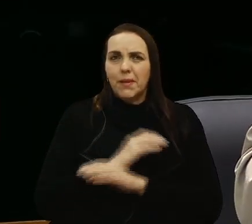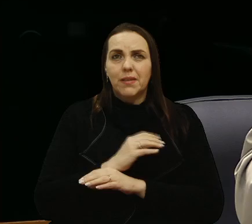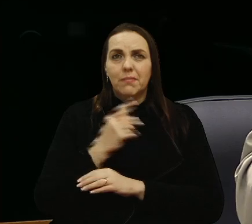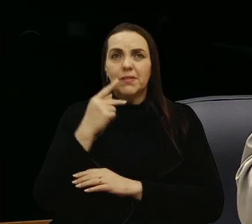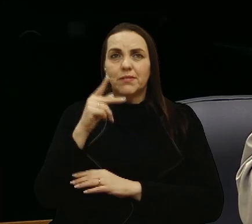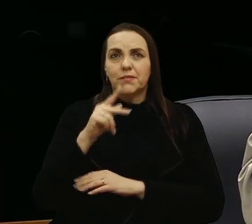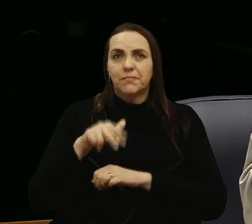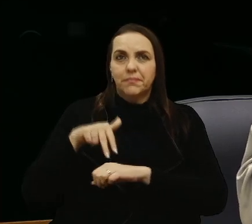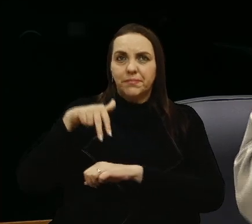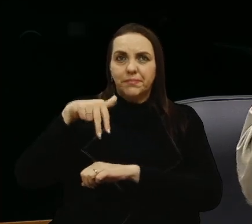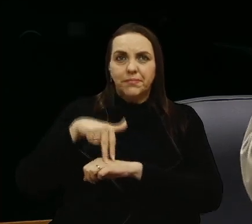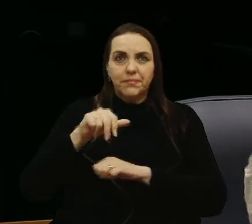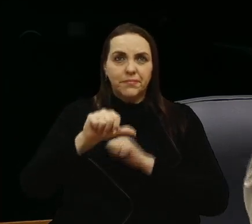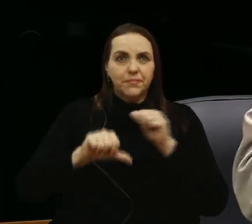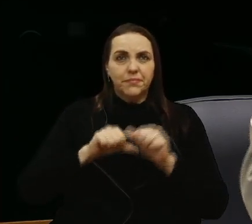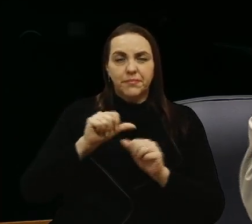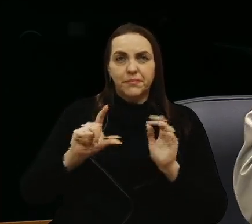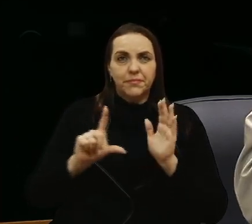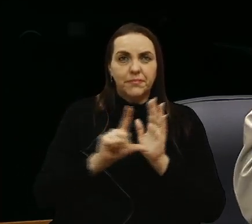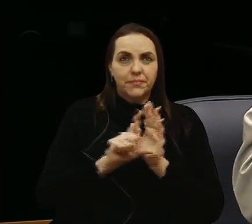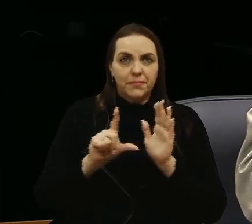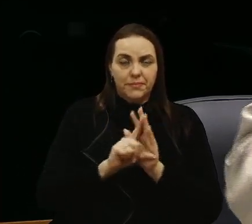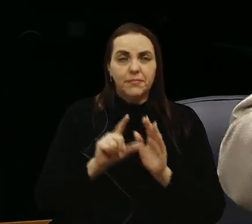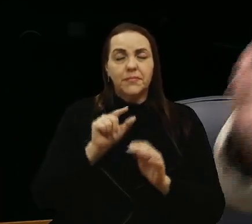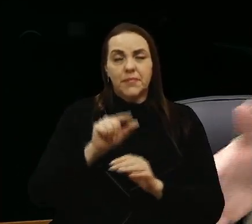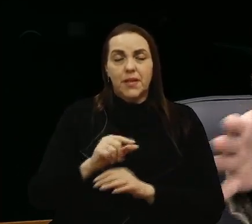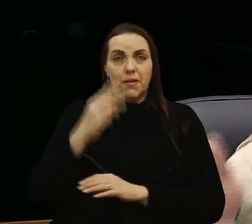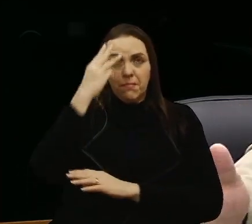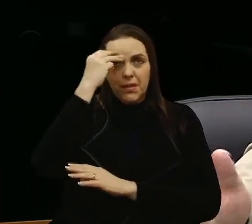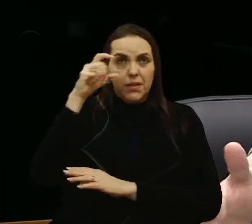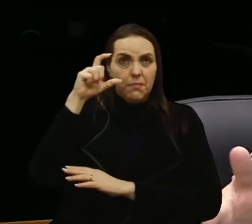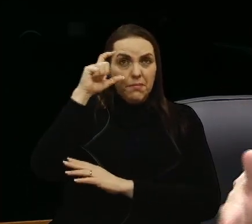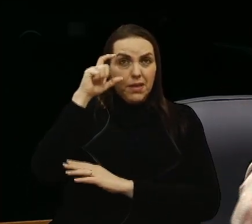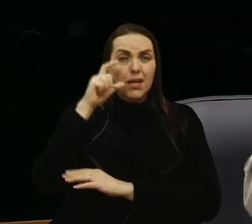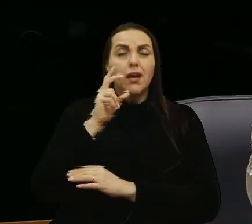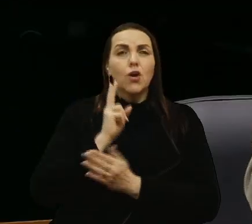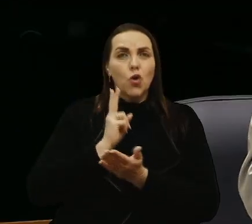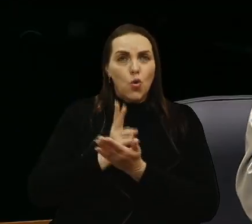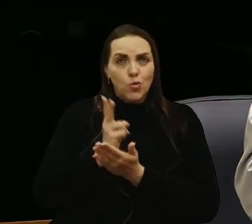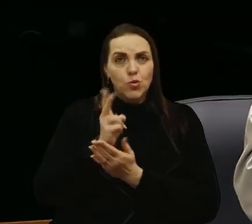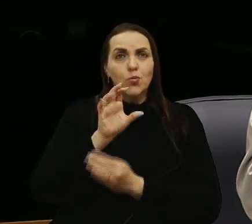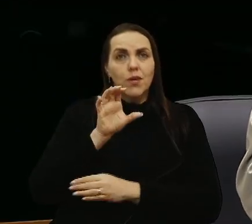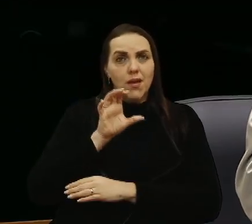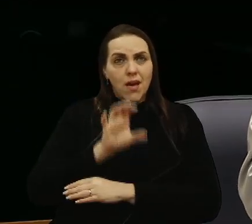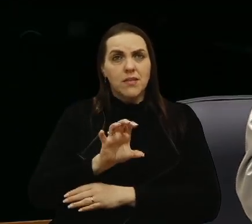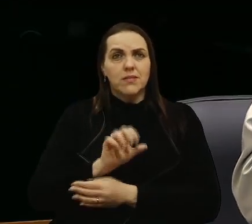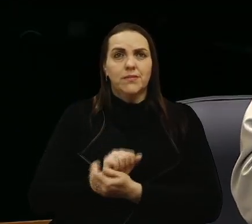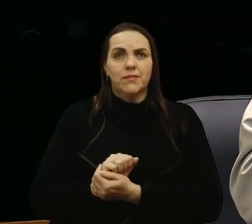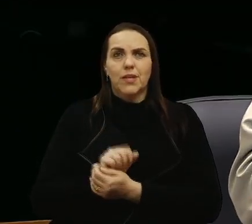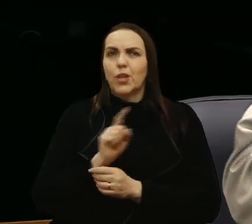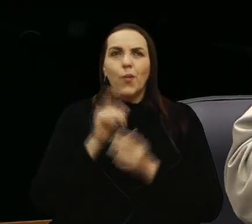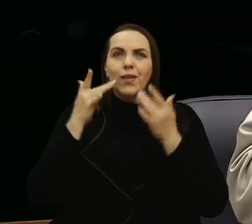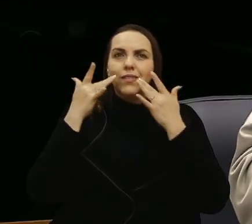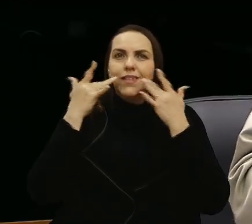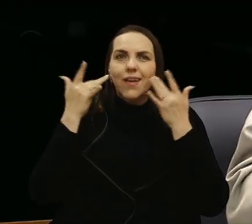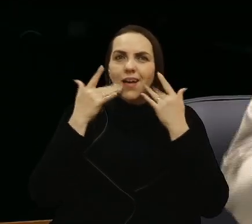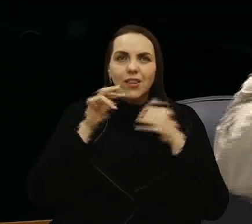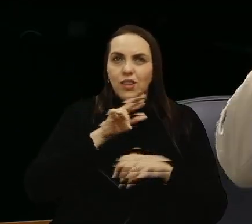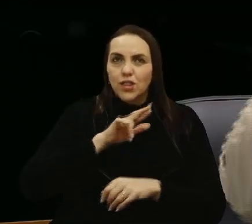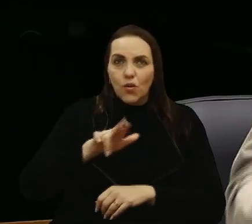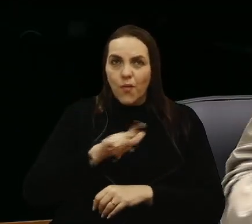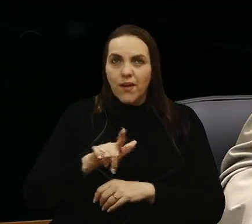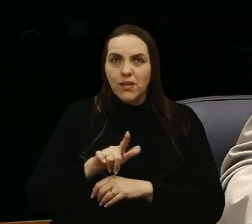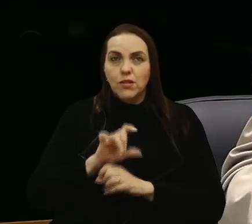às alterações legais na Lei Maria da Penha. E seguirei assim, vereador Lucas, não por teatro, simplesmente